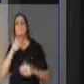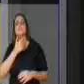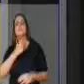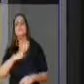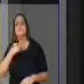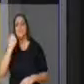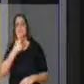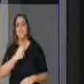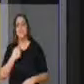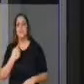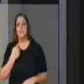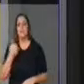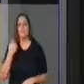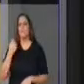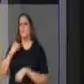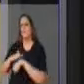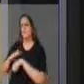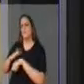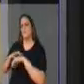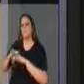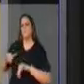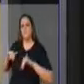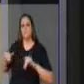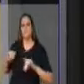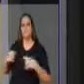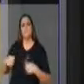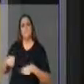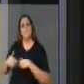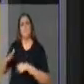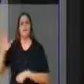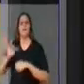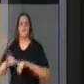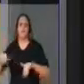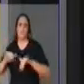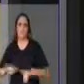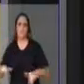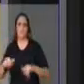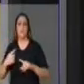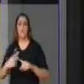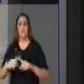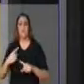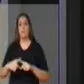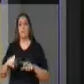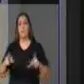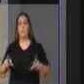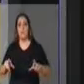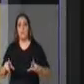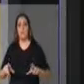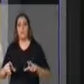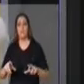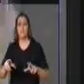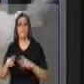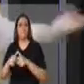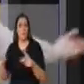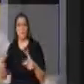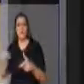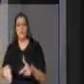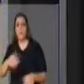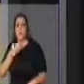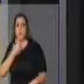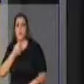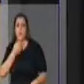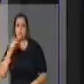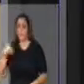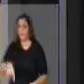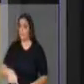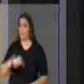2 anos, que também precisa ser divulgado, muito mais por ser um câncer masculino. E essa casa